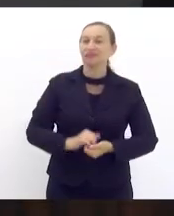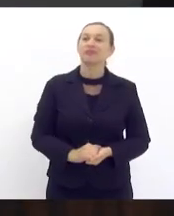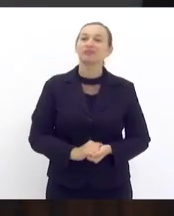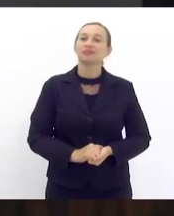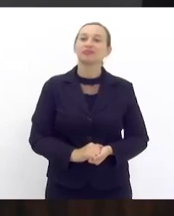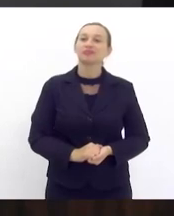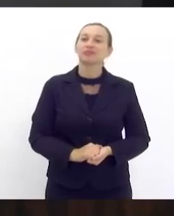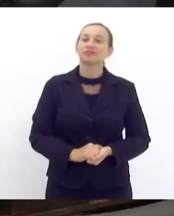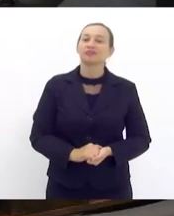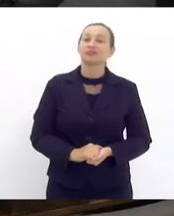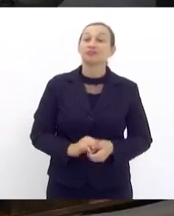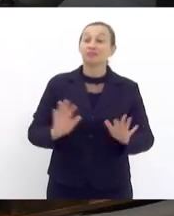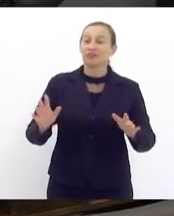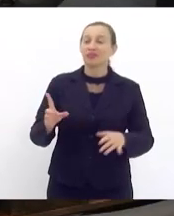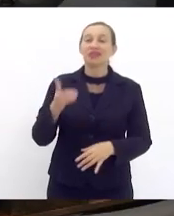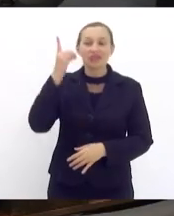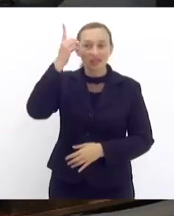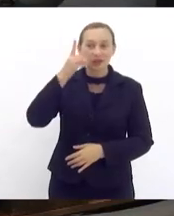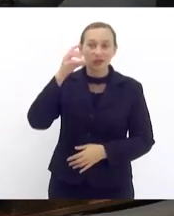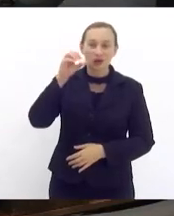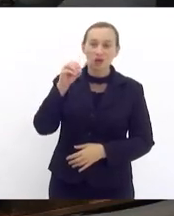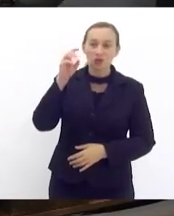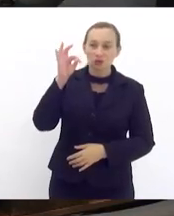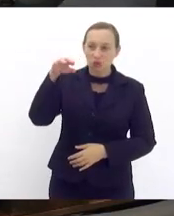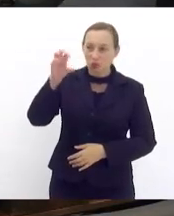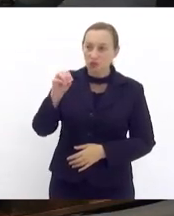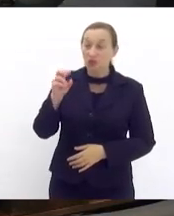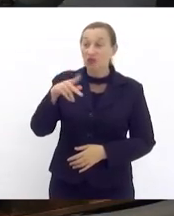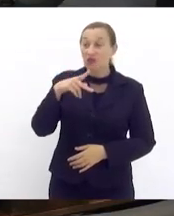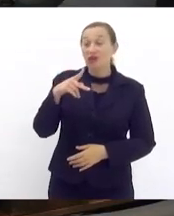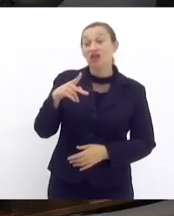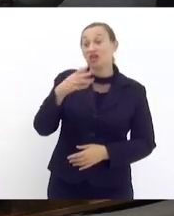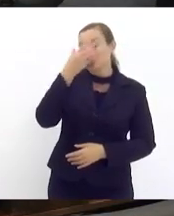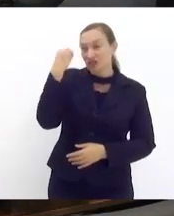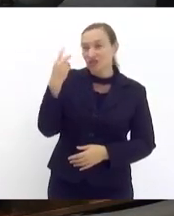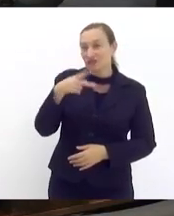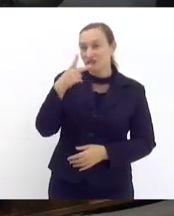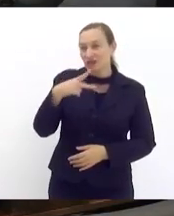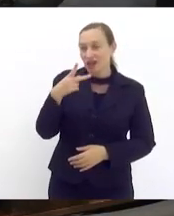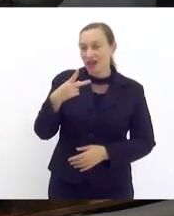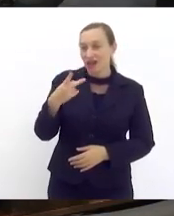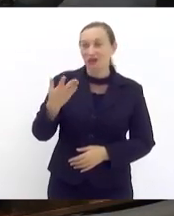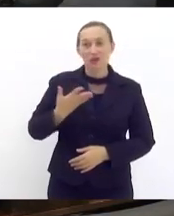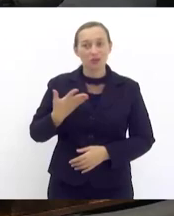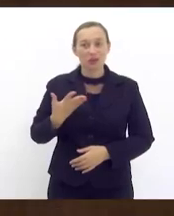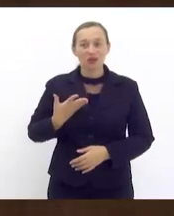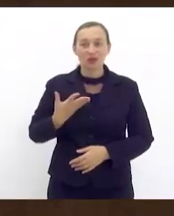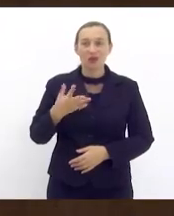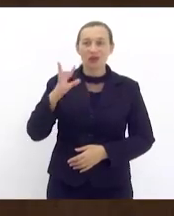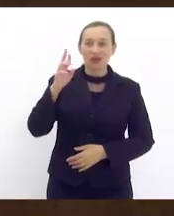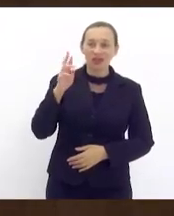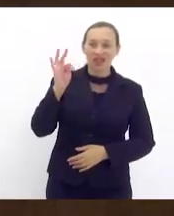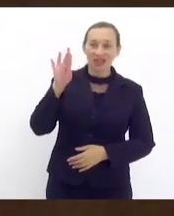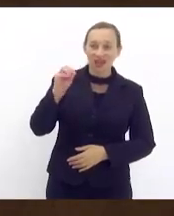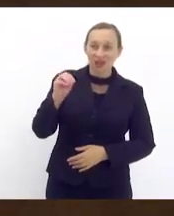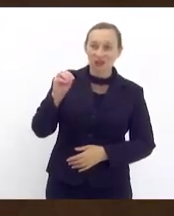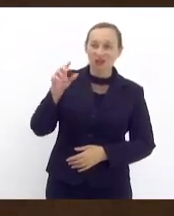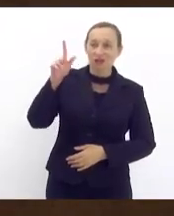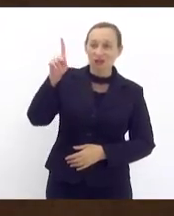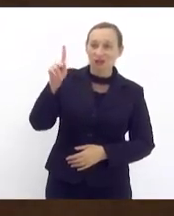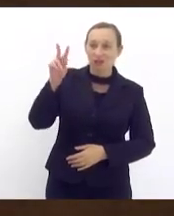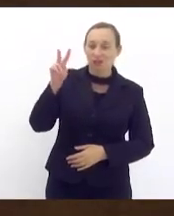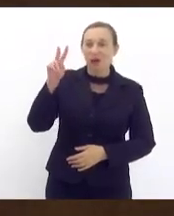sério Antônio de Paula esqueceu de mencionar a presença Nobre aqui no nosso querido amigo Renato de Paula que tá ali